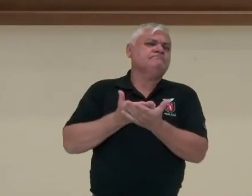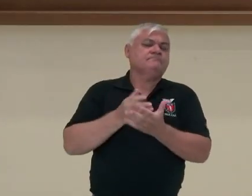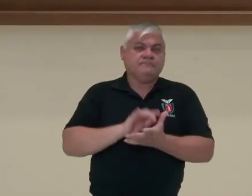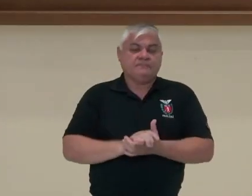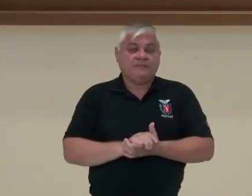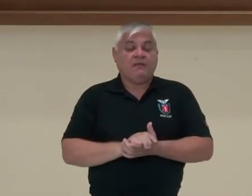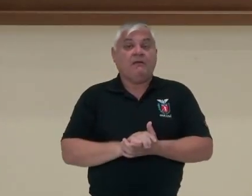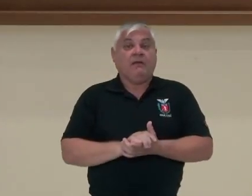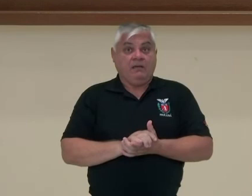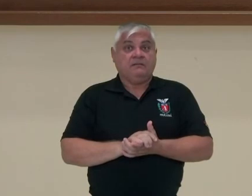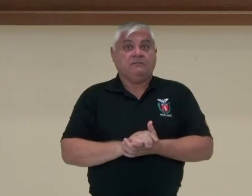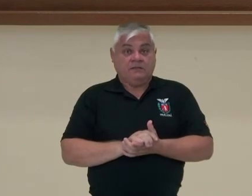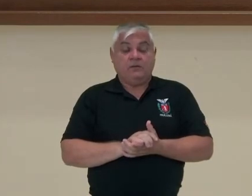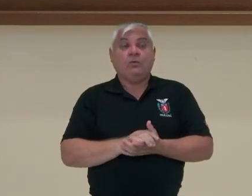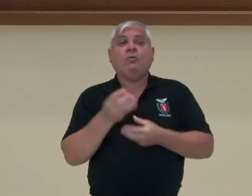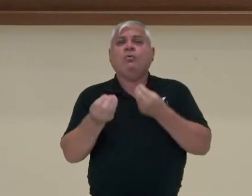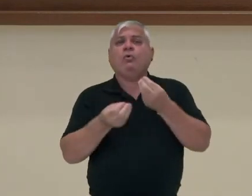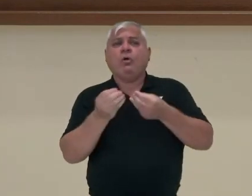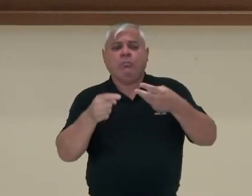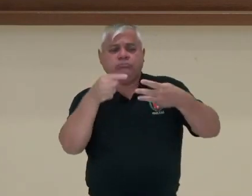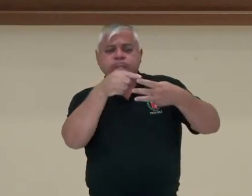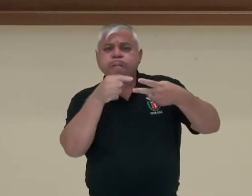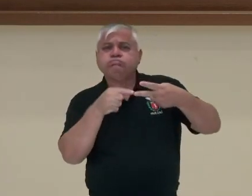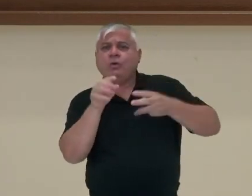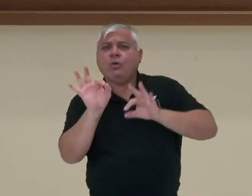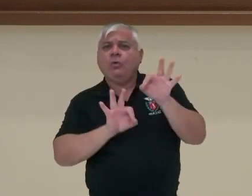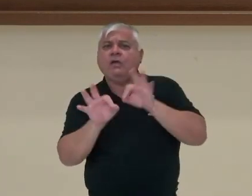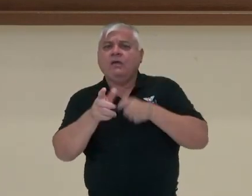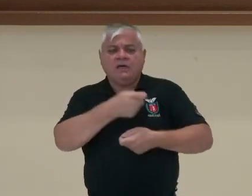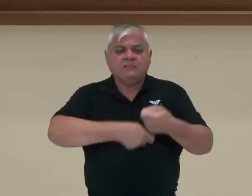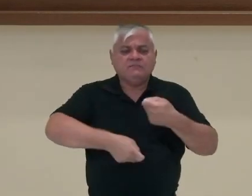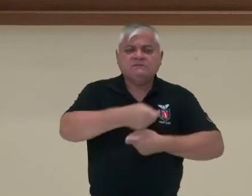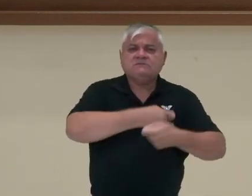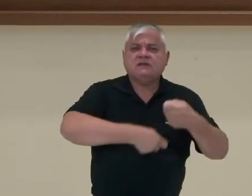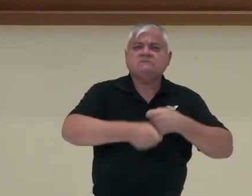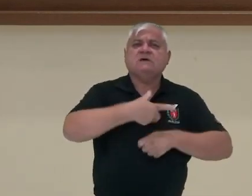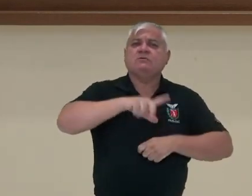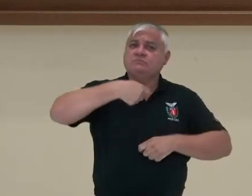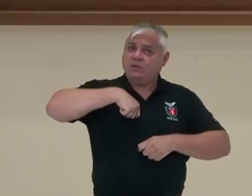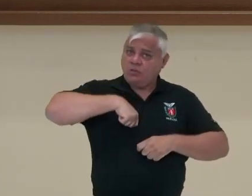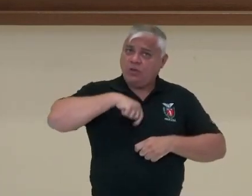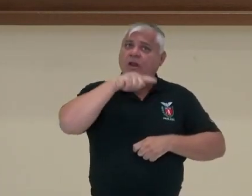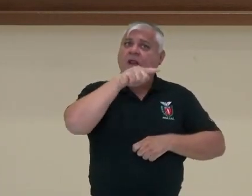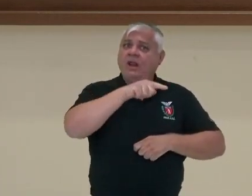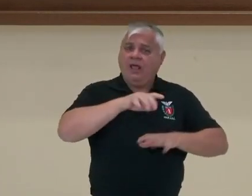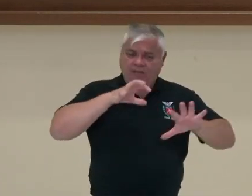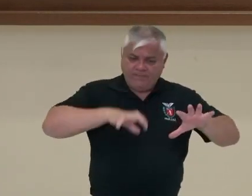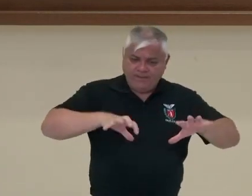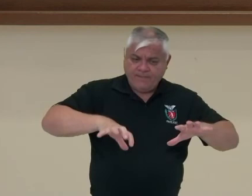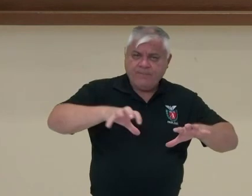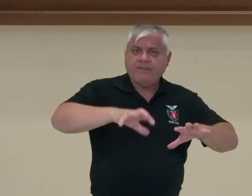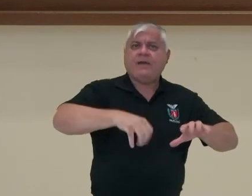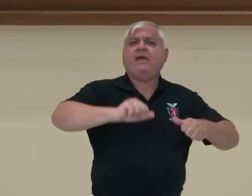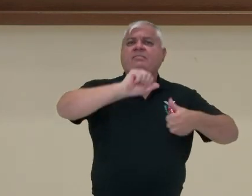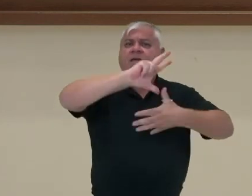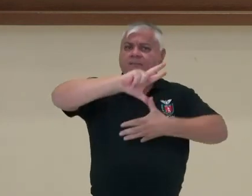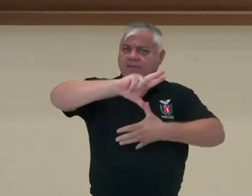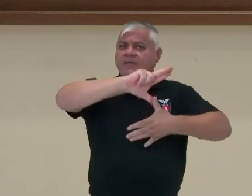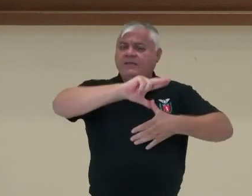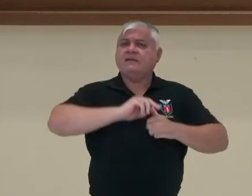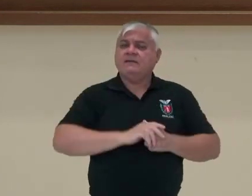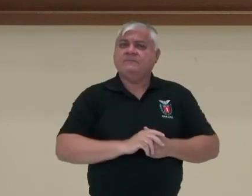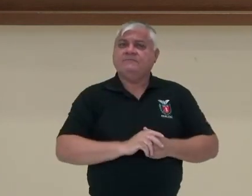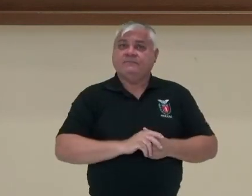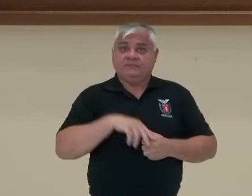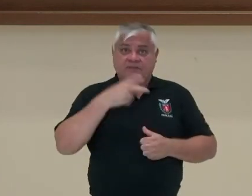aula nós vimos como se organizou a administração espanhola nas colônias aqui na América. Então